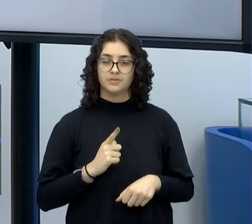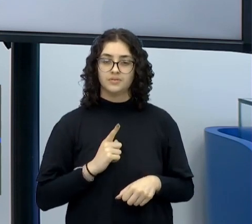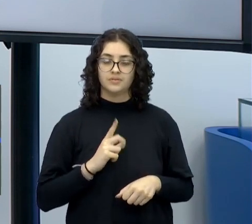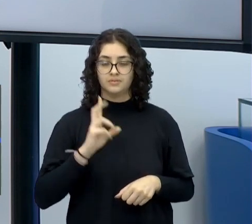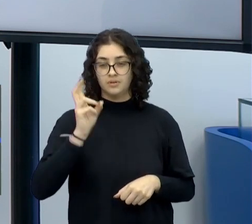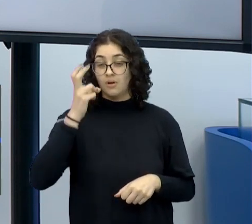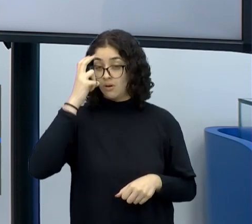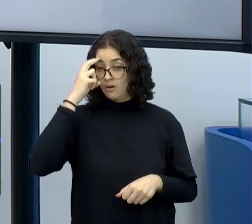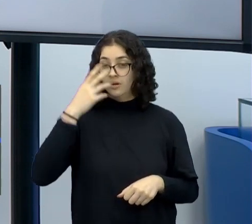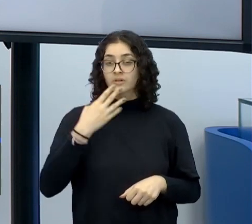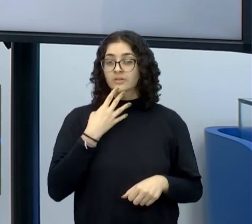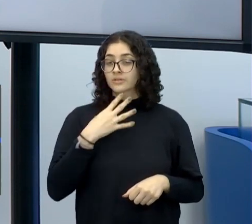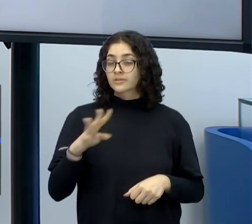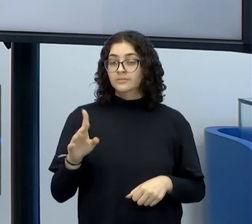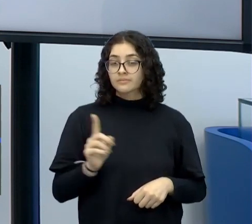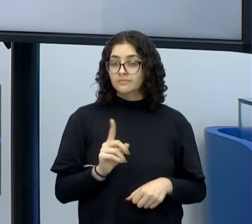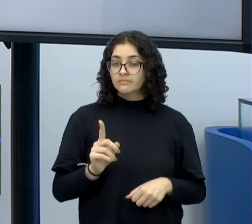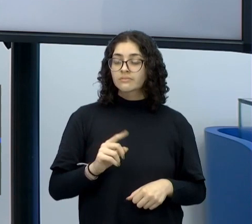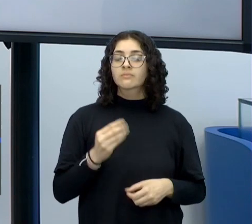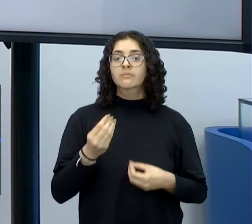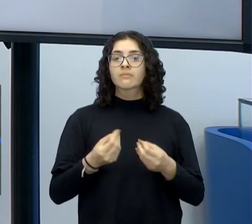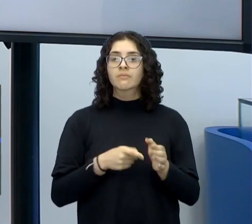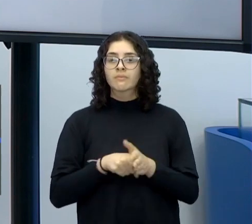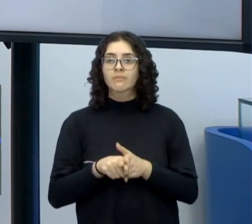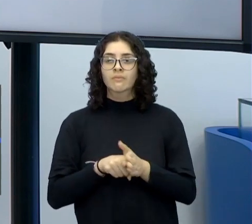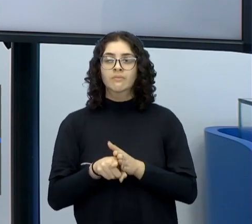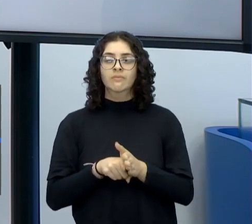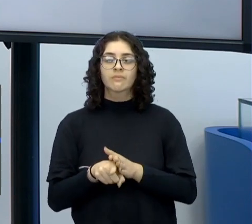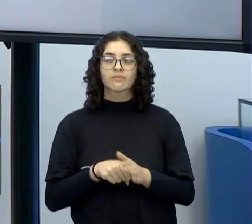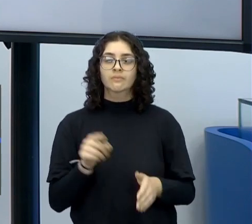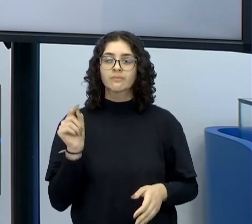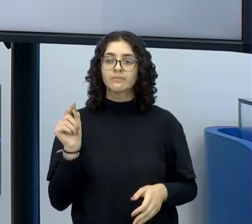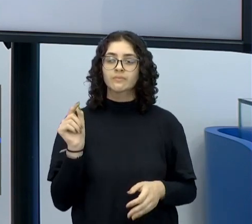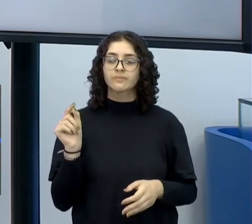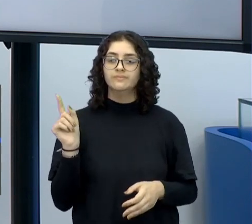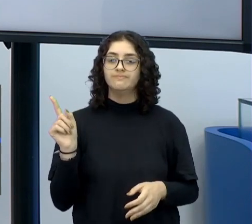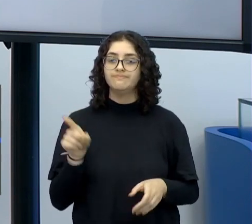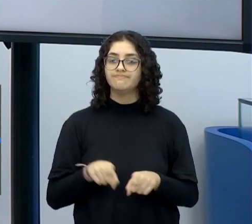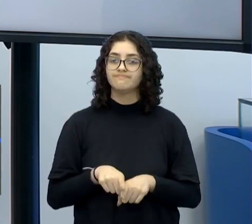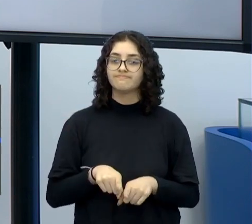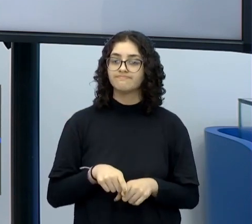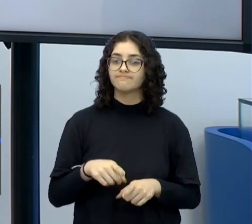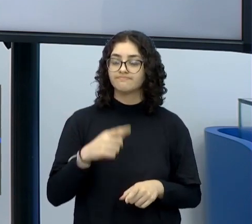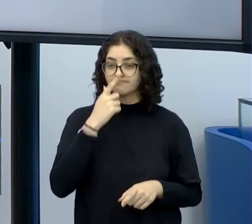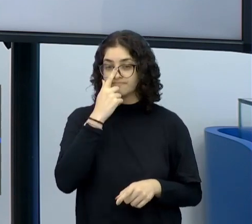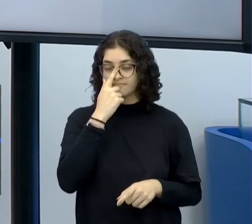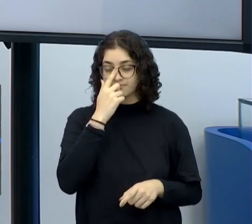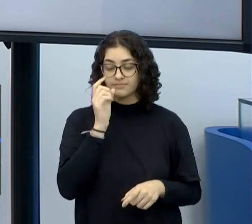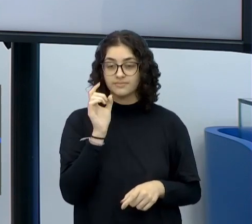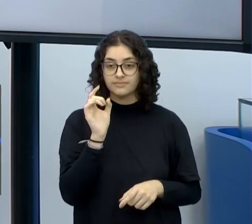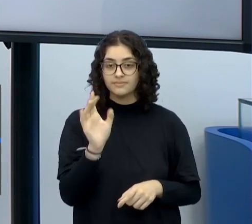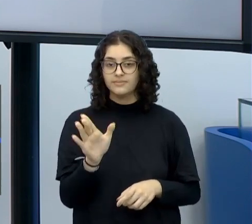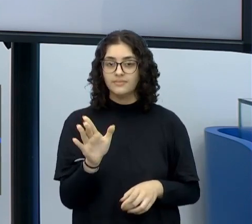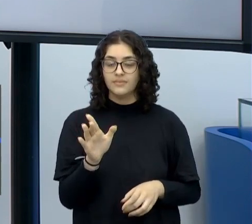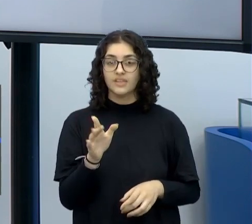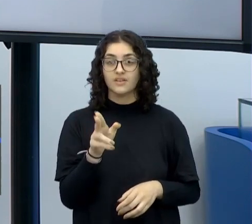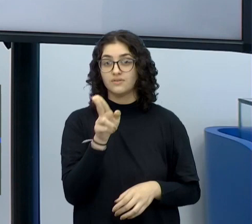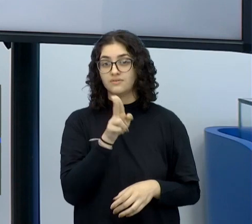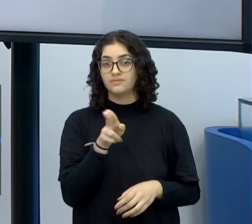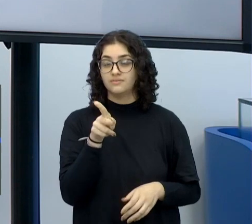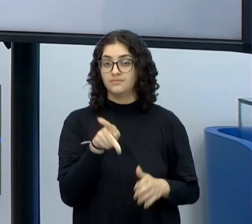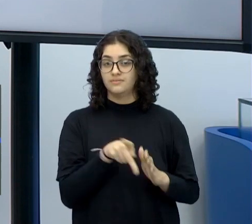você desconhece, procure saber mais, fazer uma pesquisa, sempre menciono, uma pesquisa não de campo para utilizar